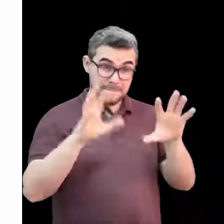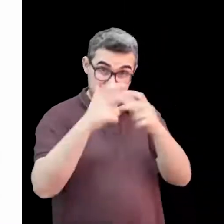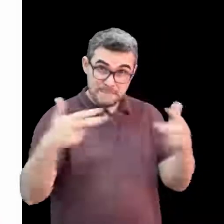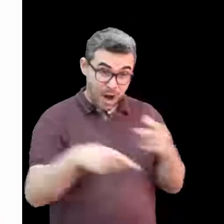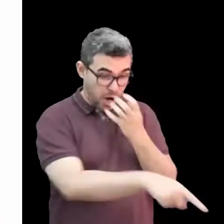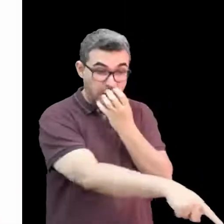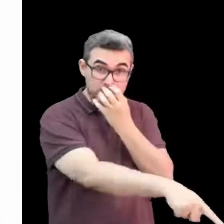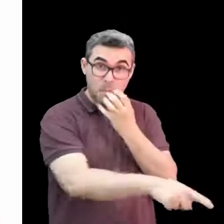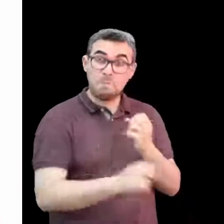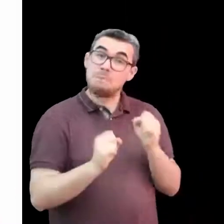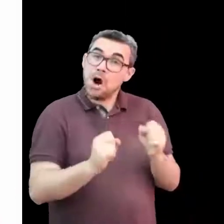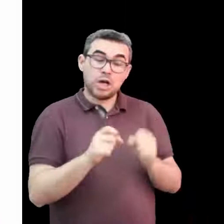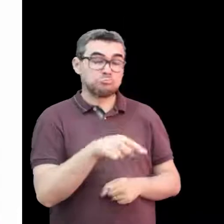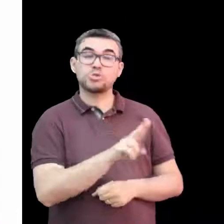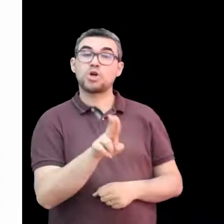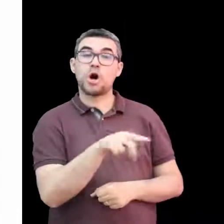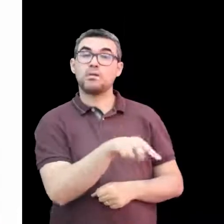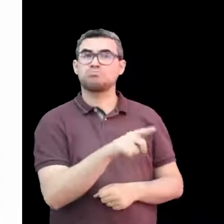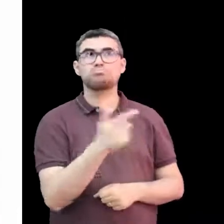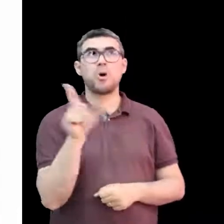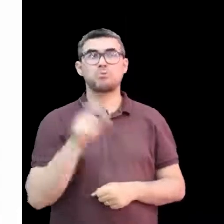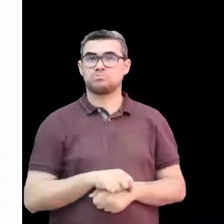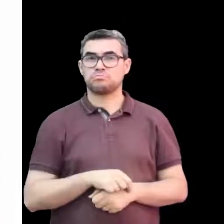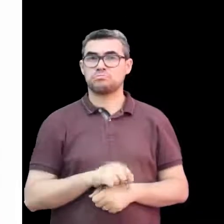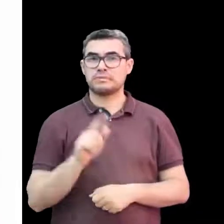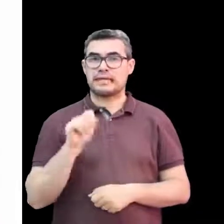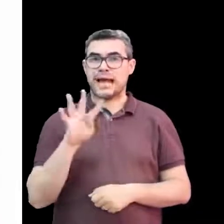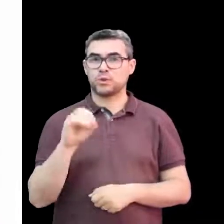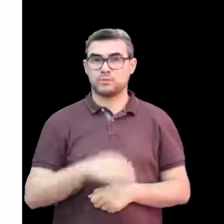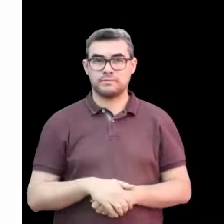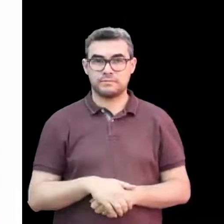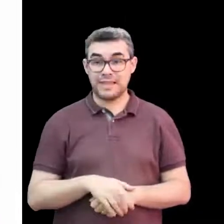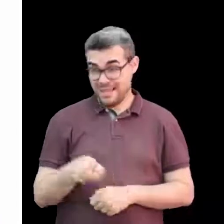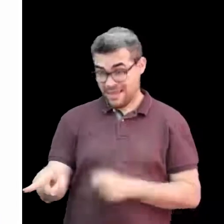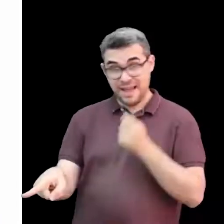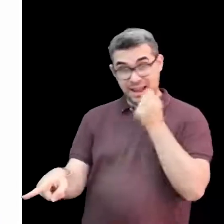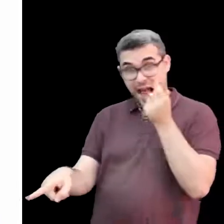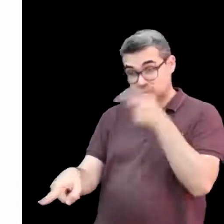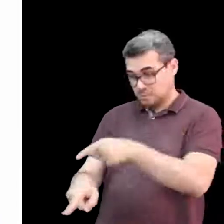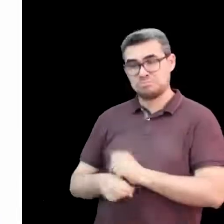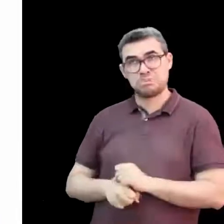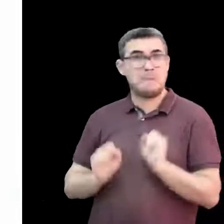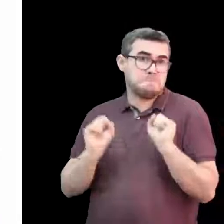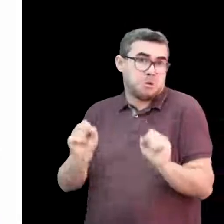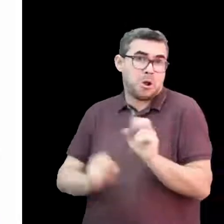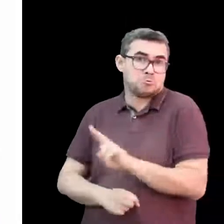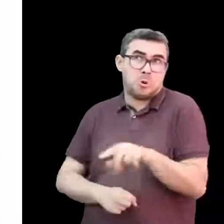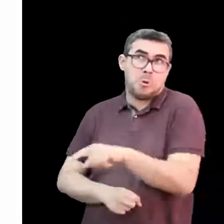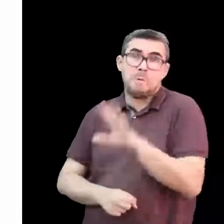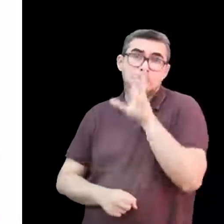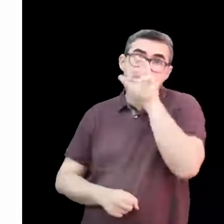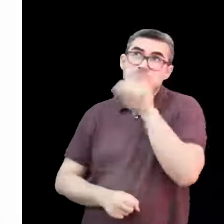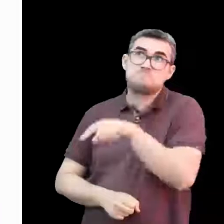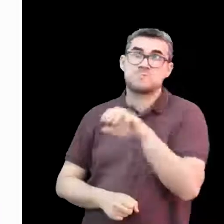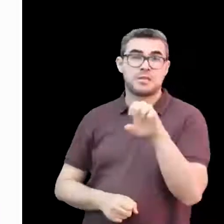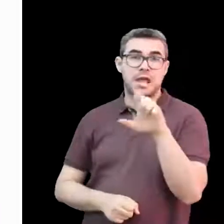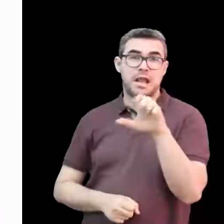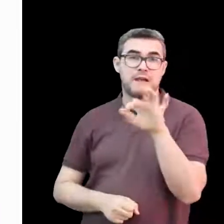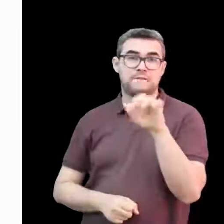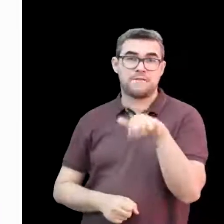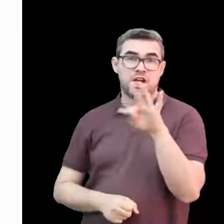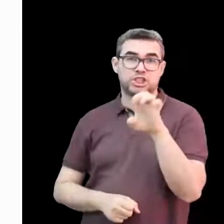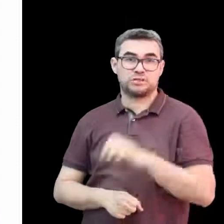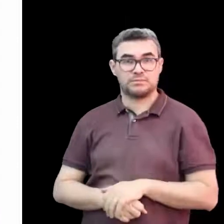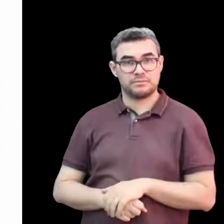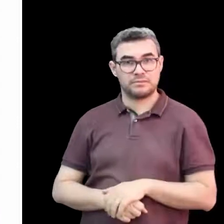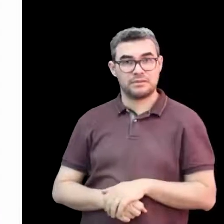poderia muito bem se chamar gato, e o gato, elefante. Alguns signos, quando decorrem